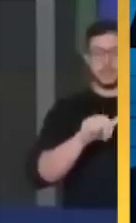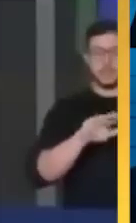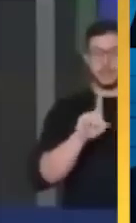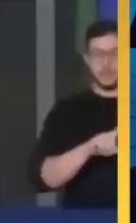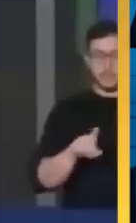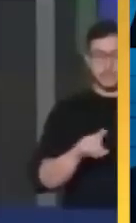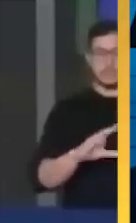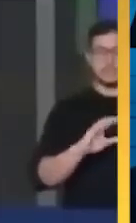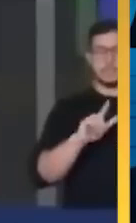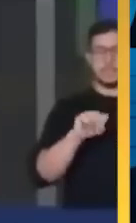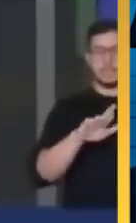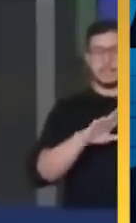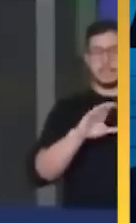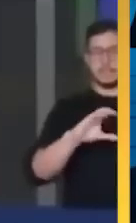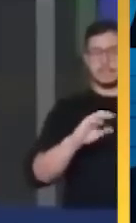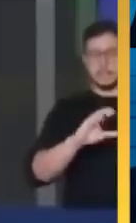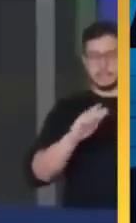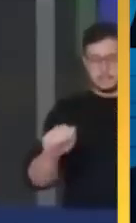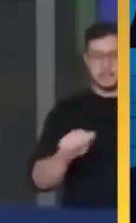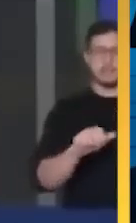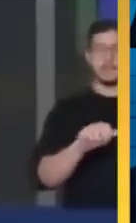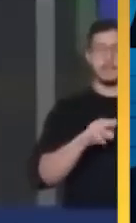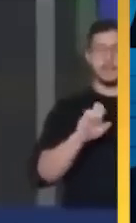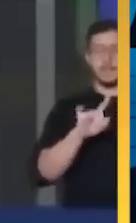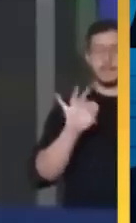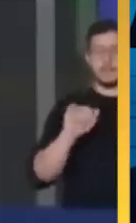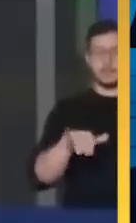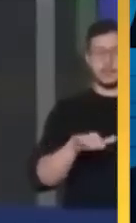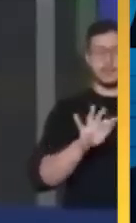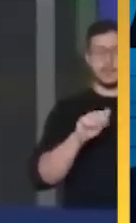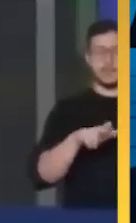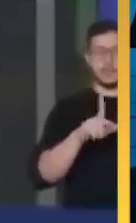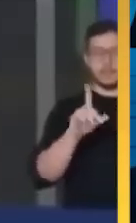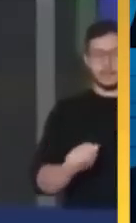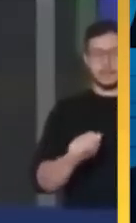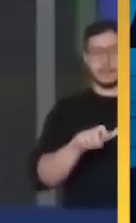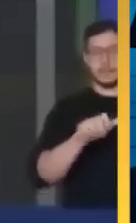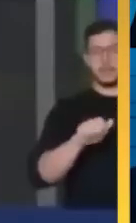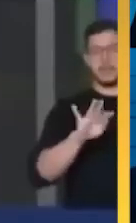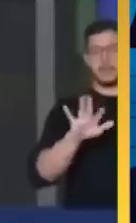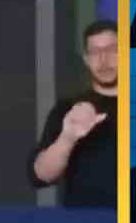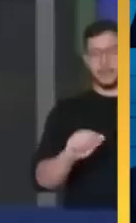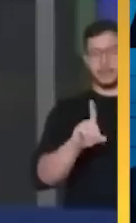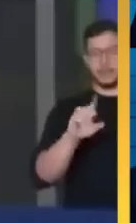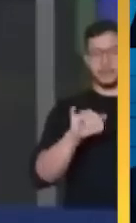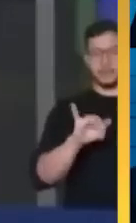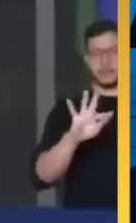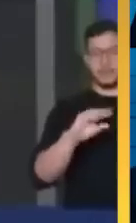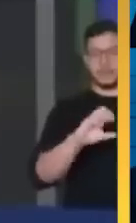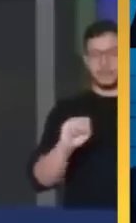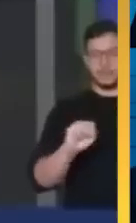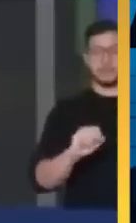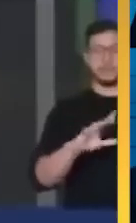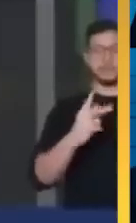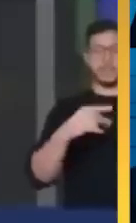Clarissa garotinho Wellington Prado Fernanda melchionna Capitão Alberto Neto Domingos Neto Elias